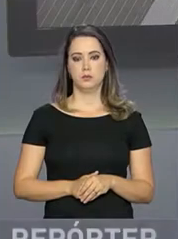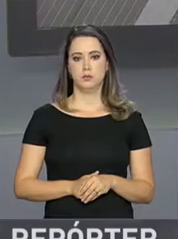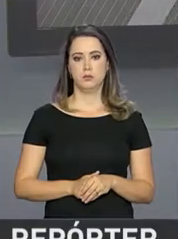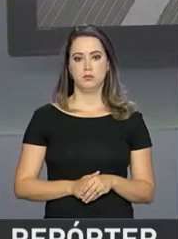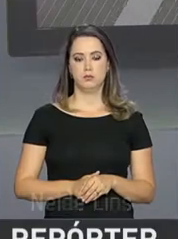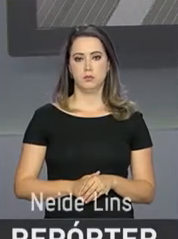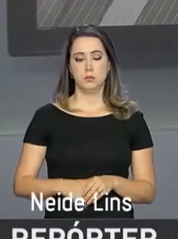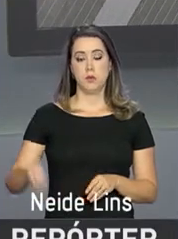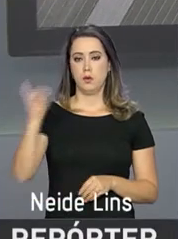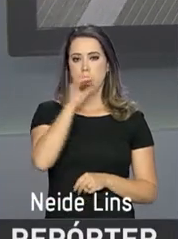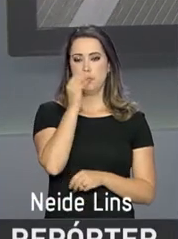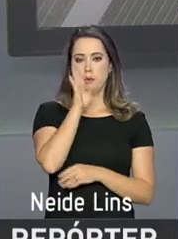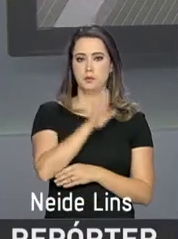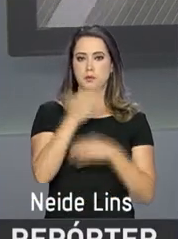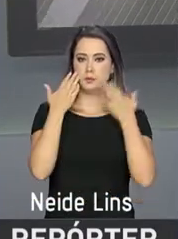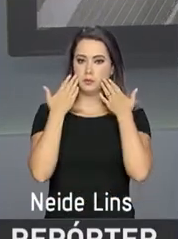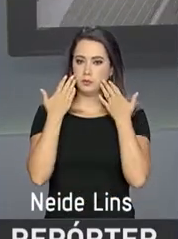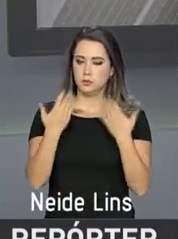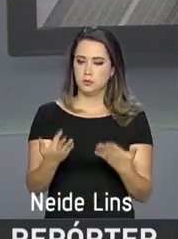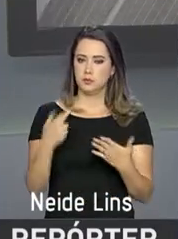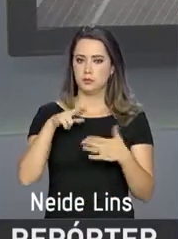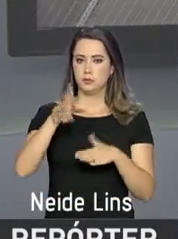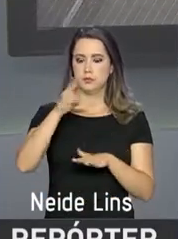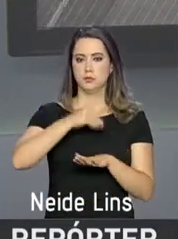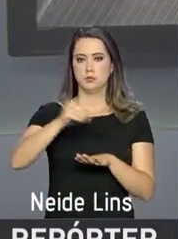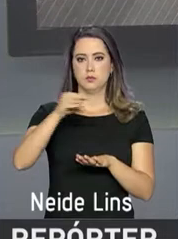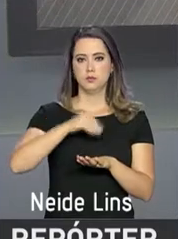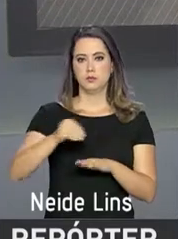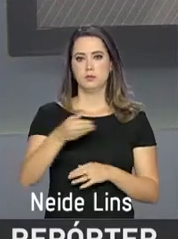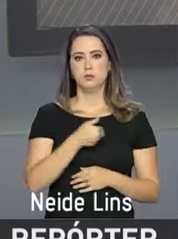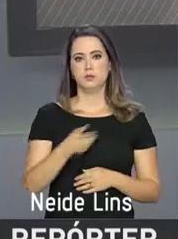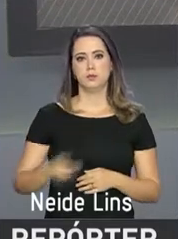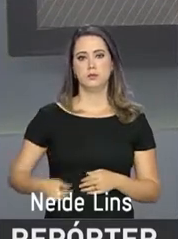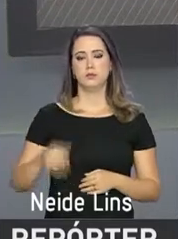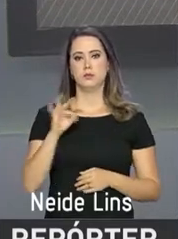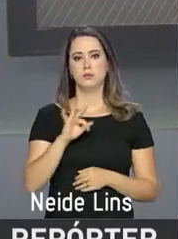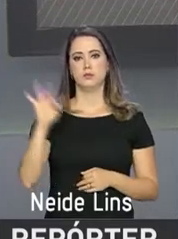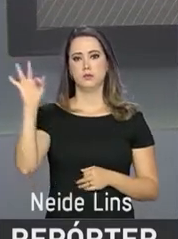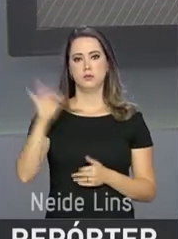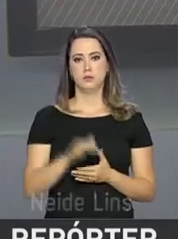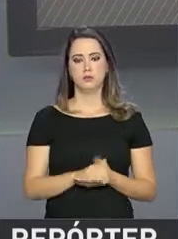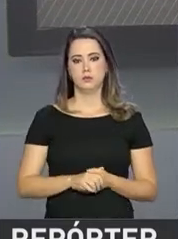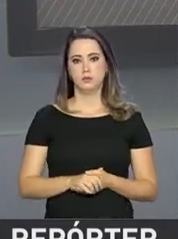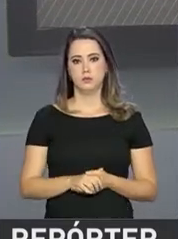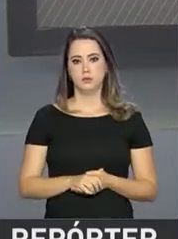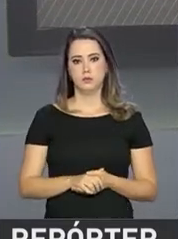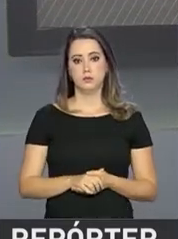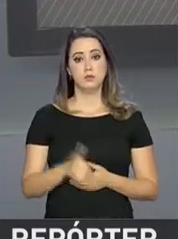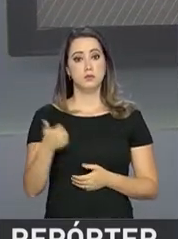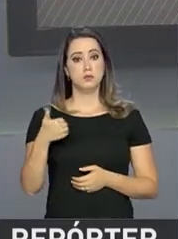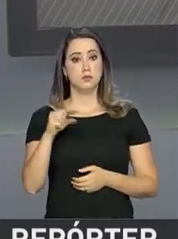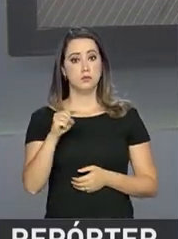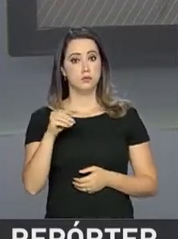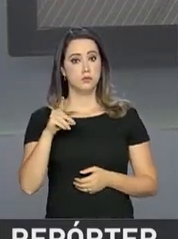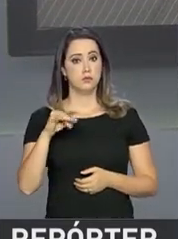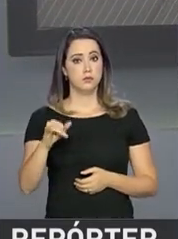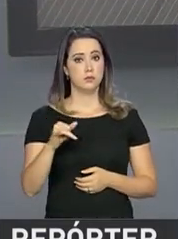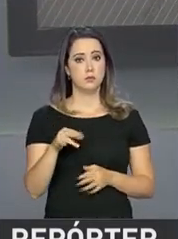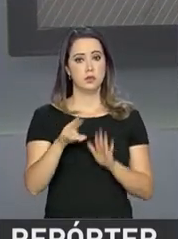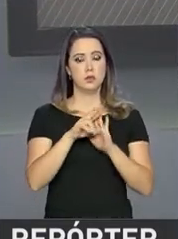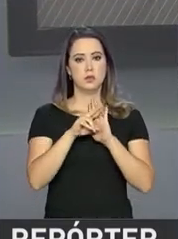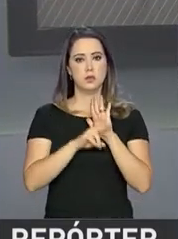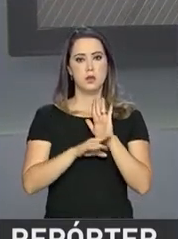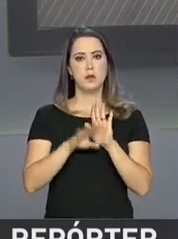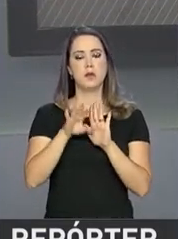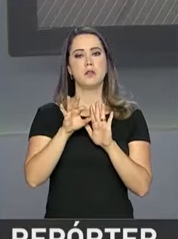olá boa tarde estamos de volta com o repórter nbr e as notícias do governo federal em 180 dias as regras